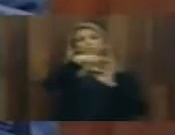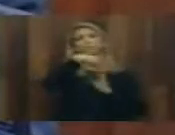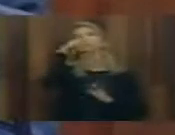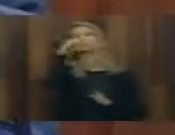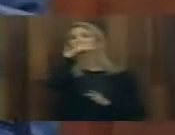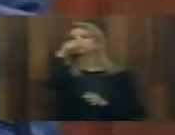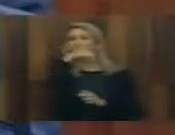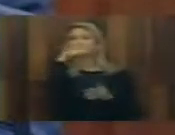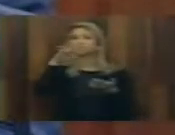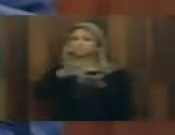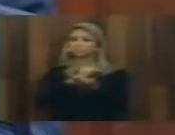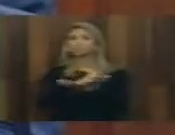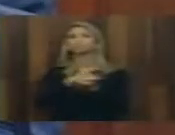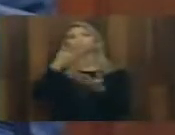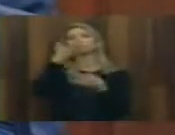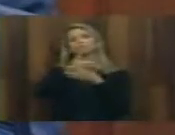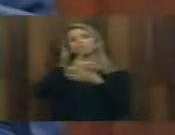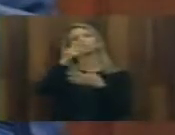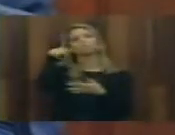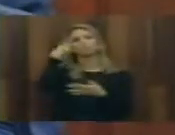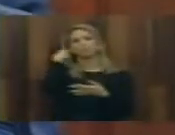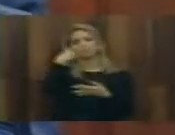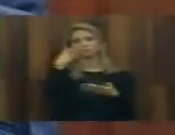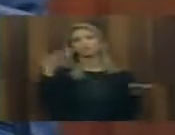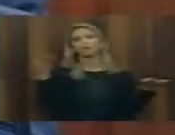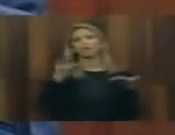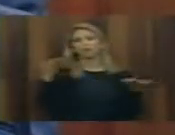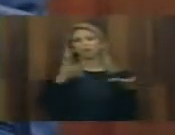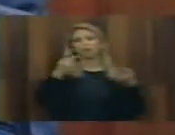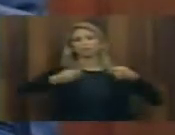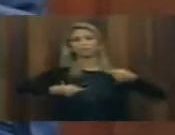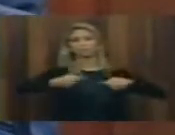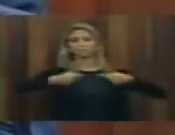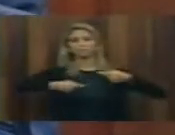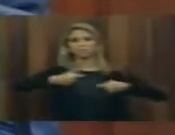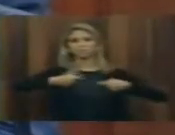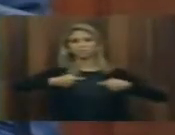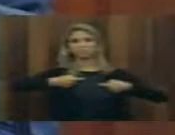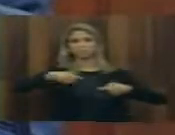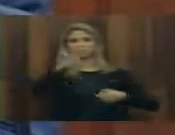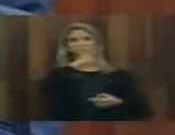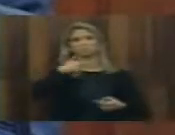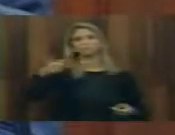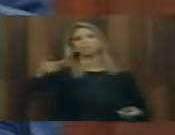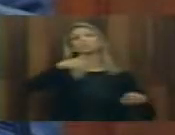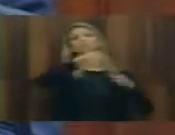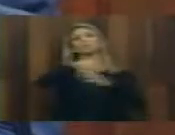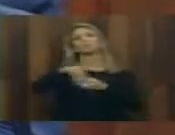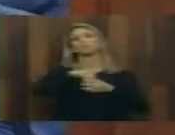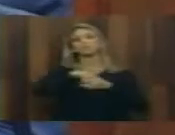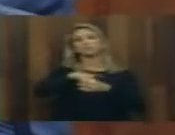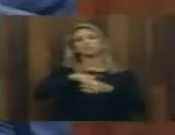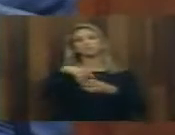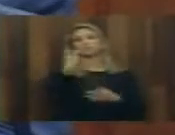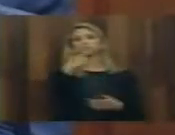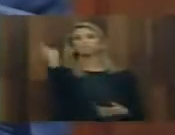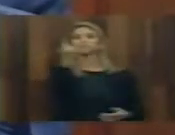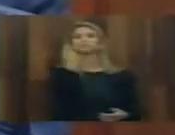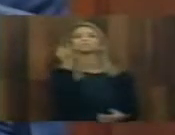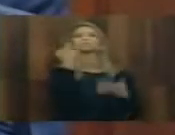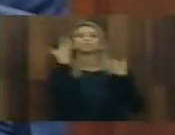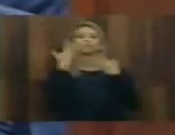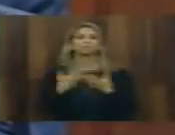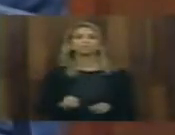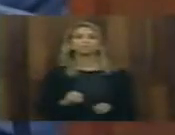de urgência assinado por um terço dos vereadores. Coloco o requerimento em discussão, não havendo quem queira discutir em votação.